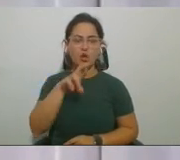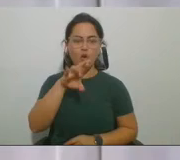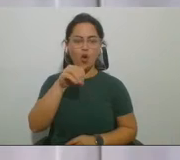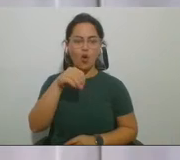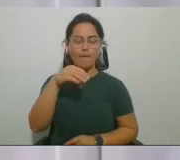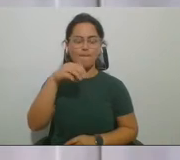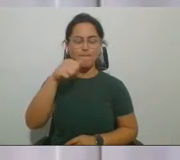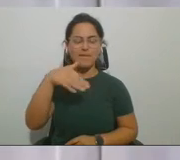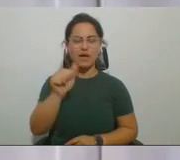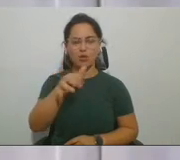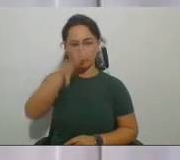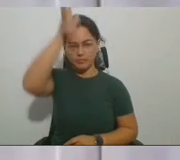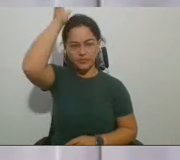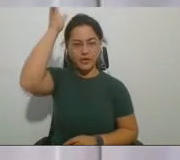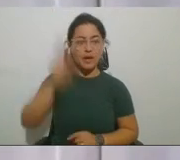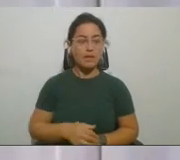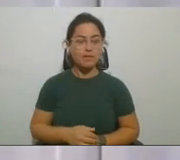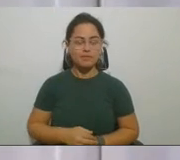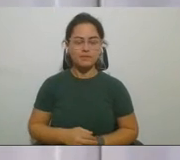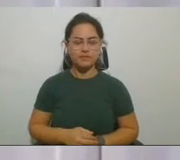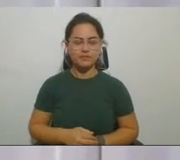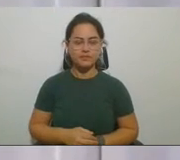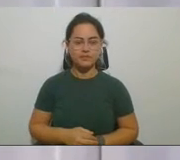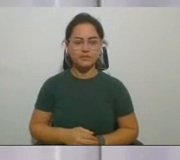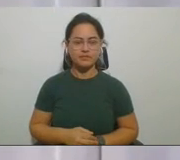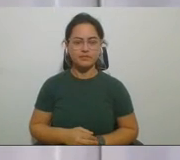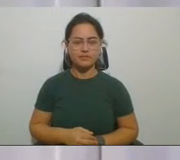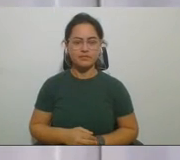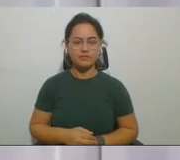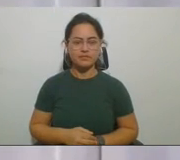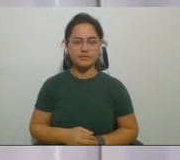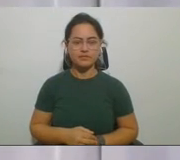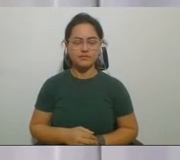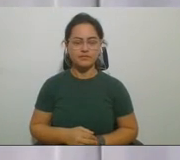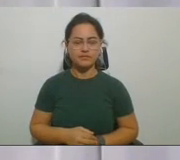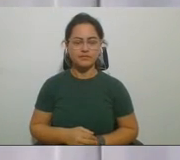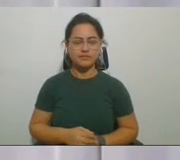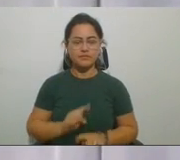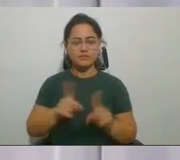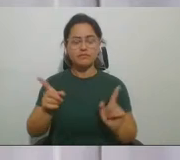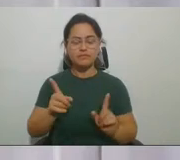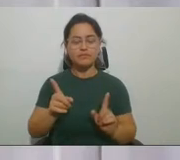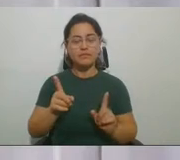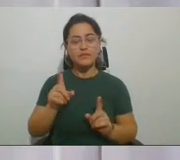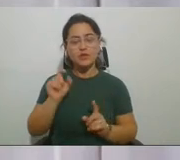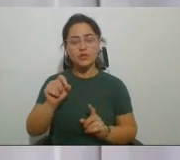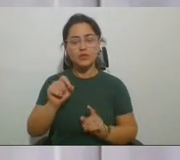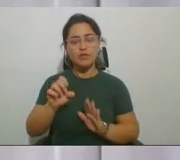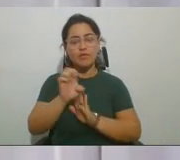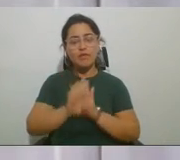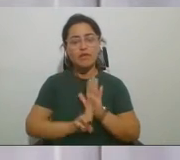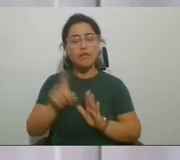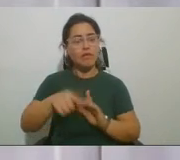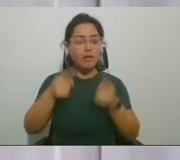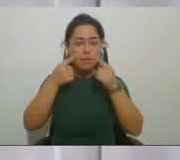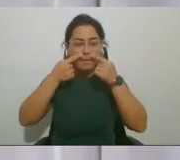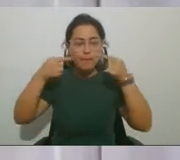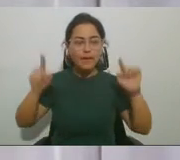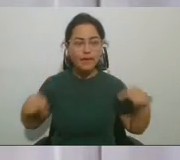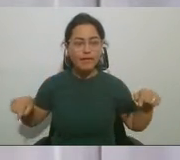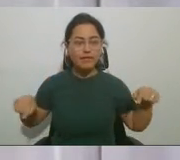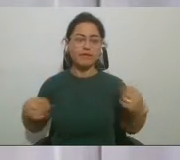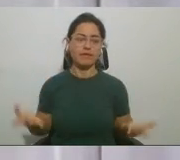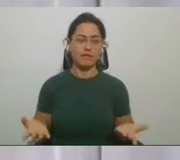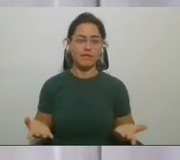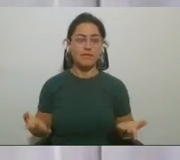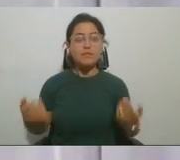não se dá o central do direito romano, que é o estatuto patriarcal. Então, precisamos de uma reforma curricular